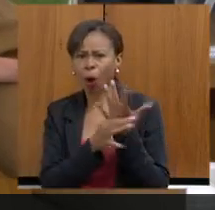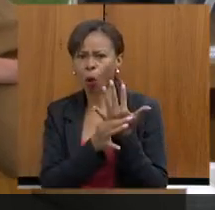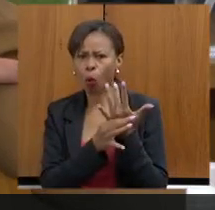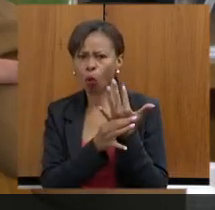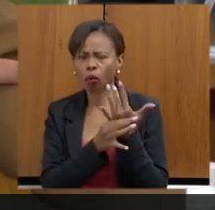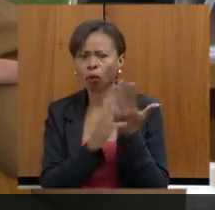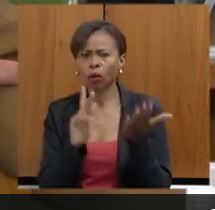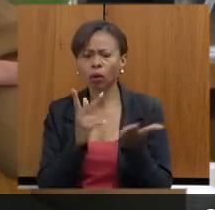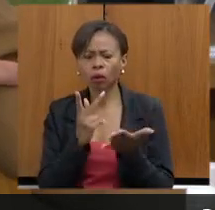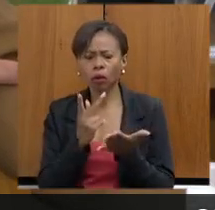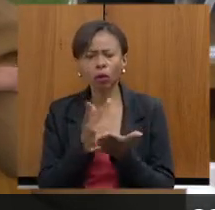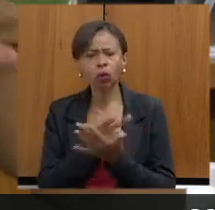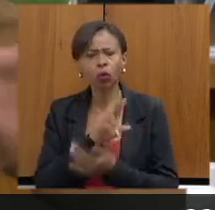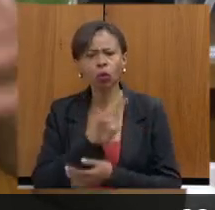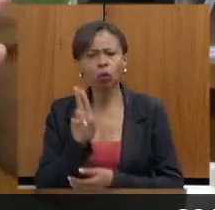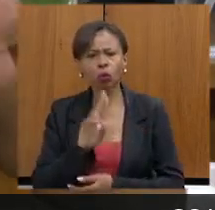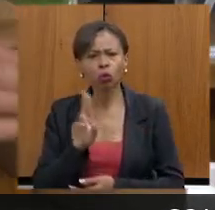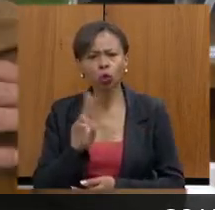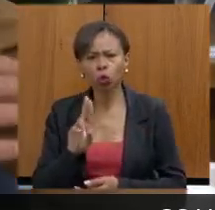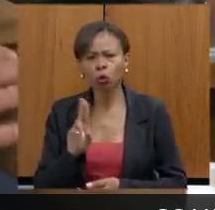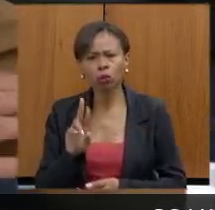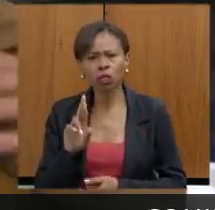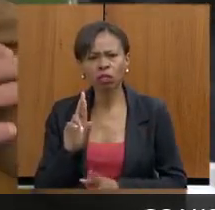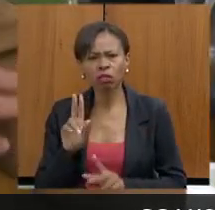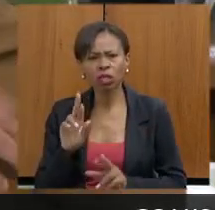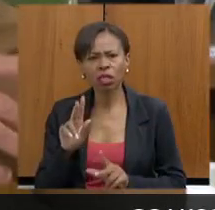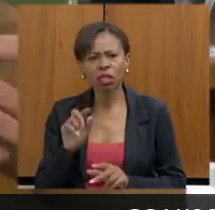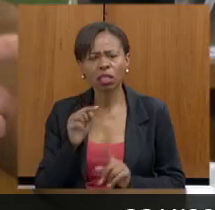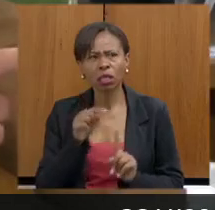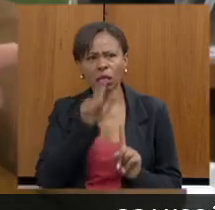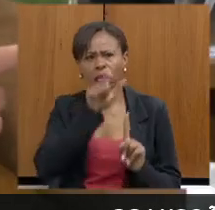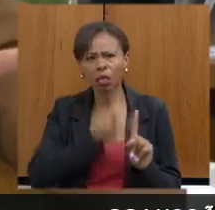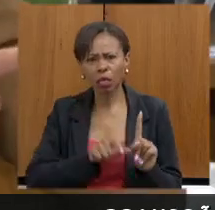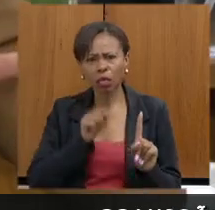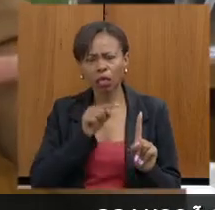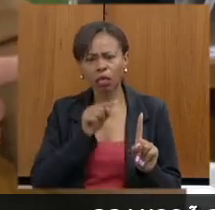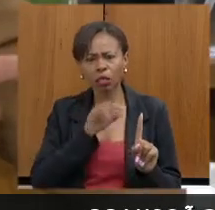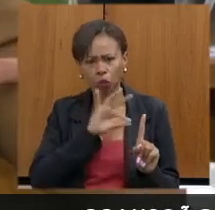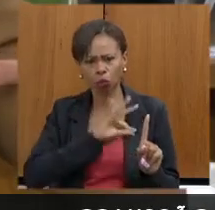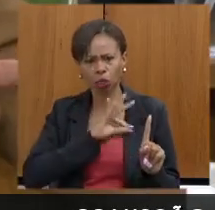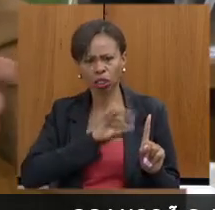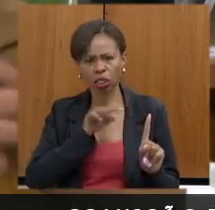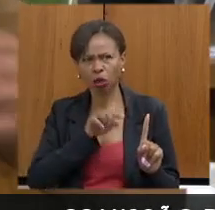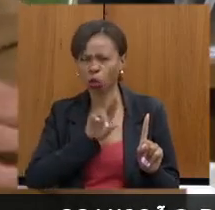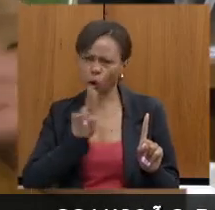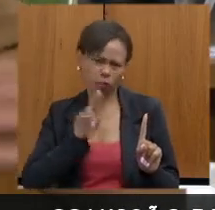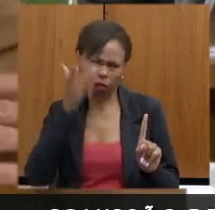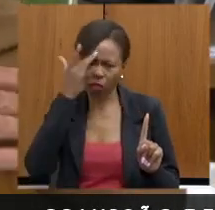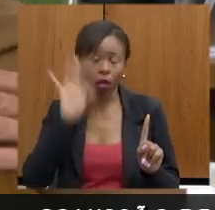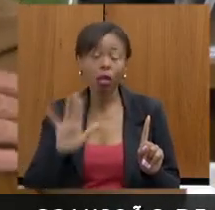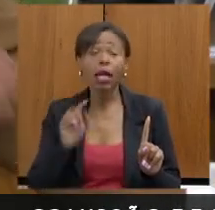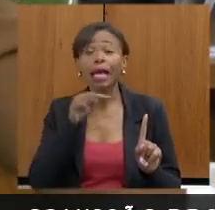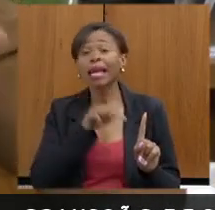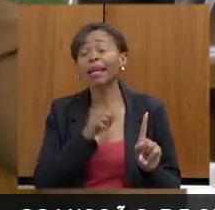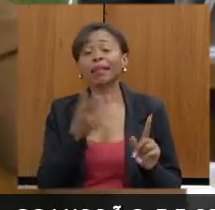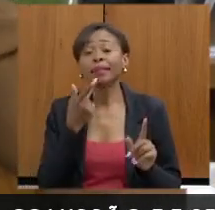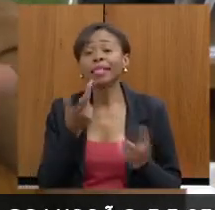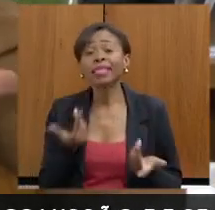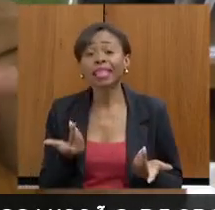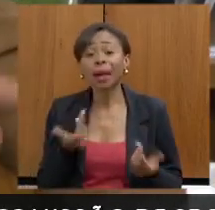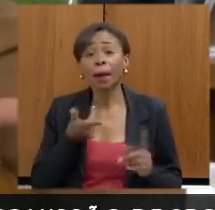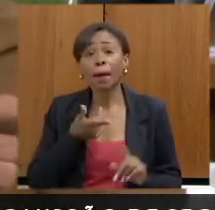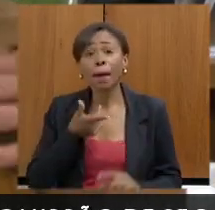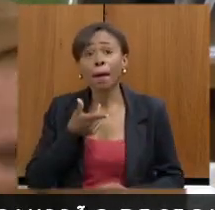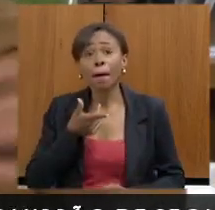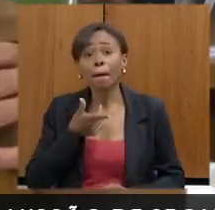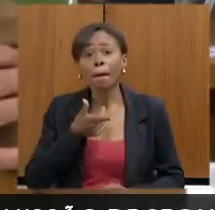é soliato é o nome diferente Nossa argento ele fala que assim tinha esguichando ainda os